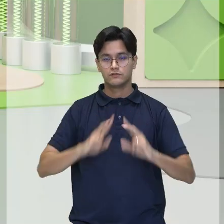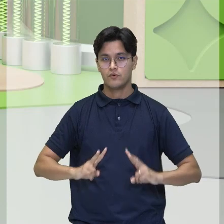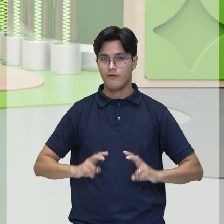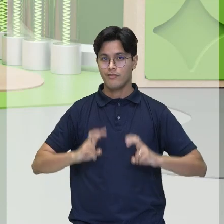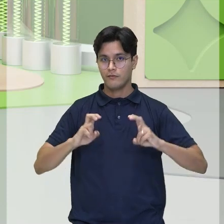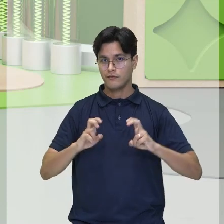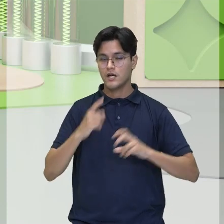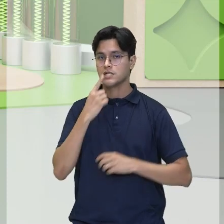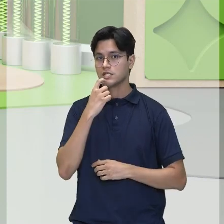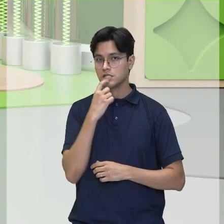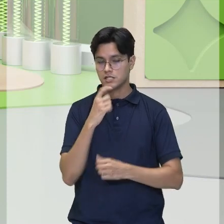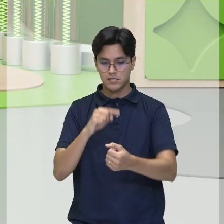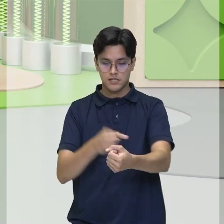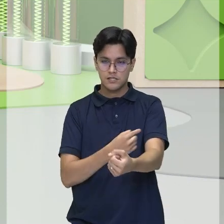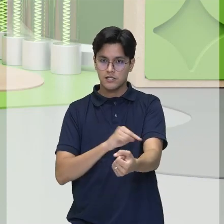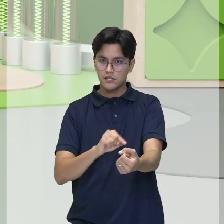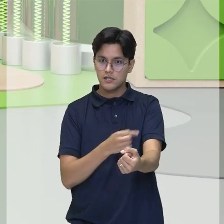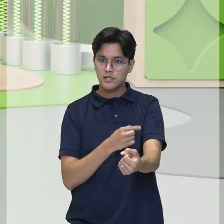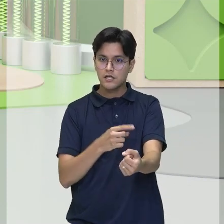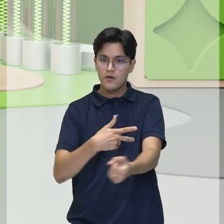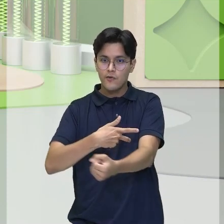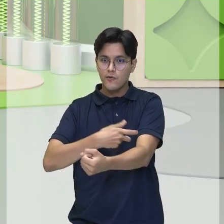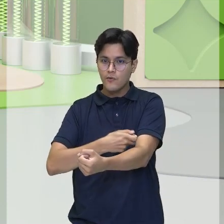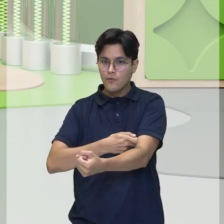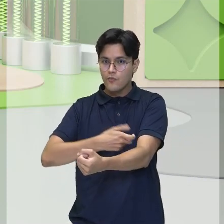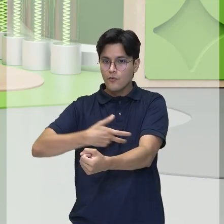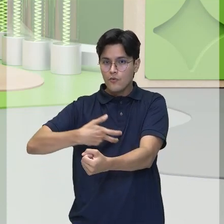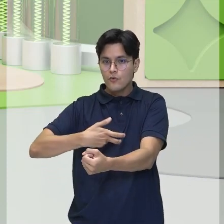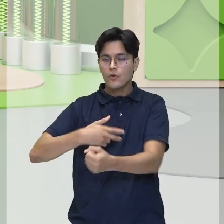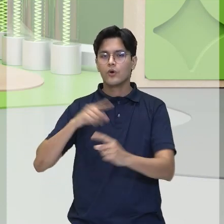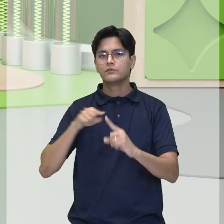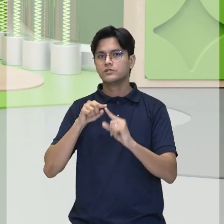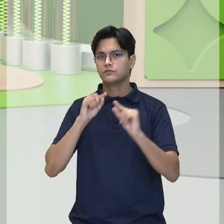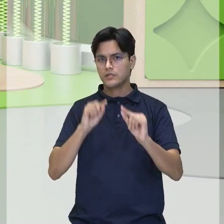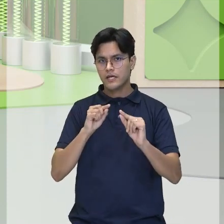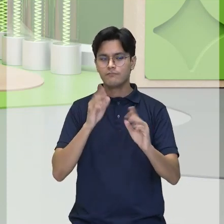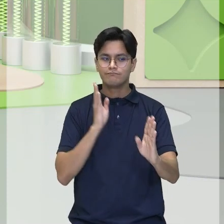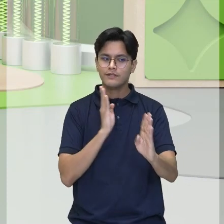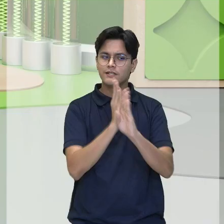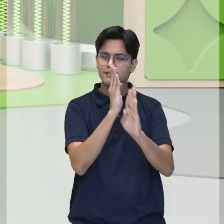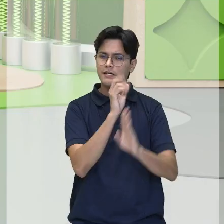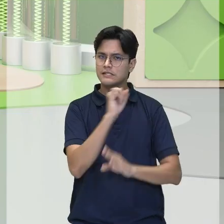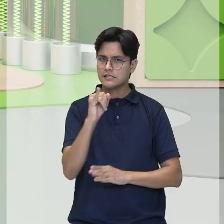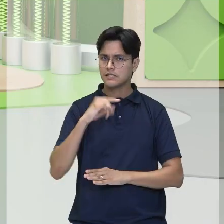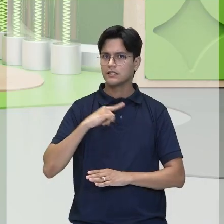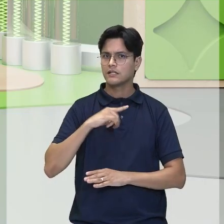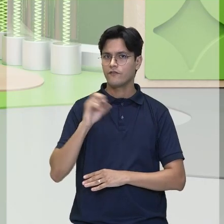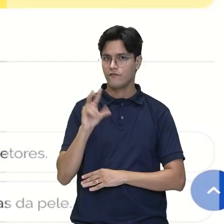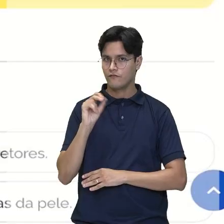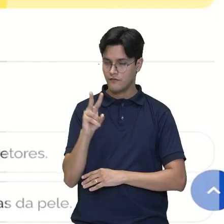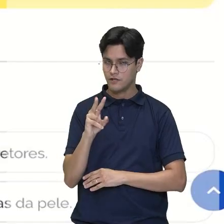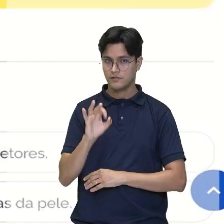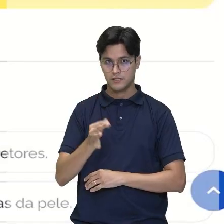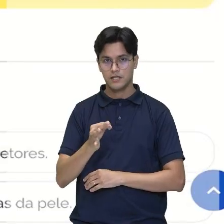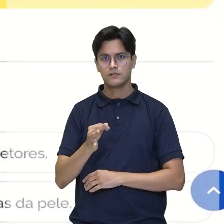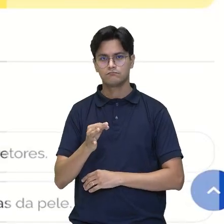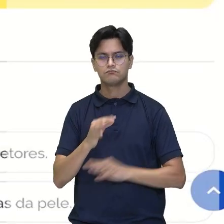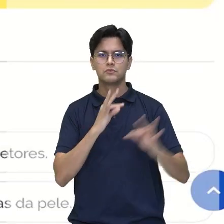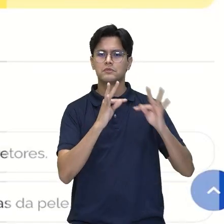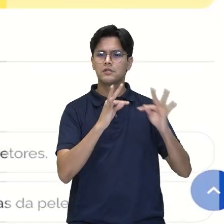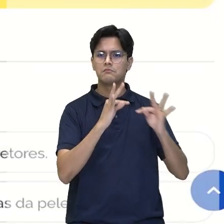para detectar, né, a presença desse vírus na sua corrente sanguínea. E o tratamento, gente, não existe um